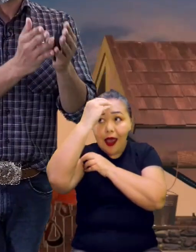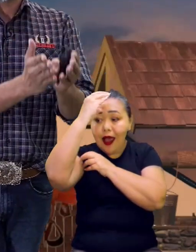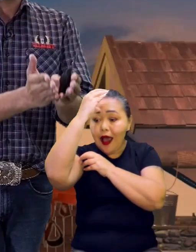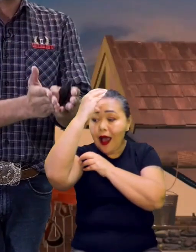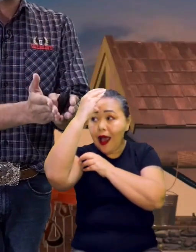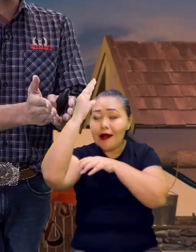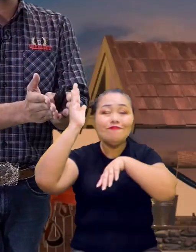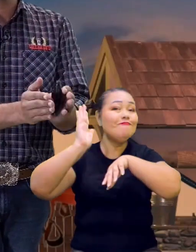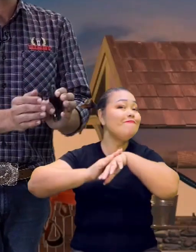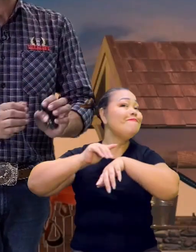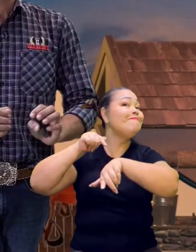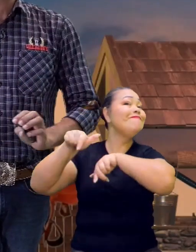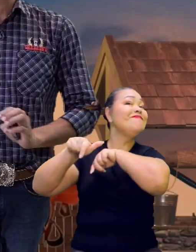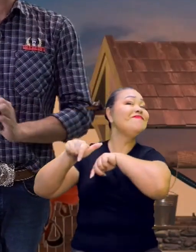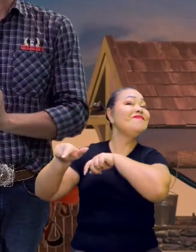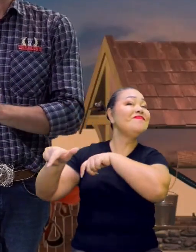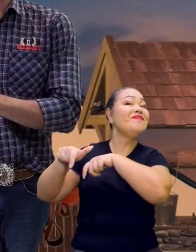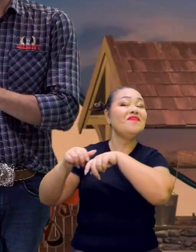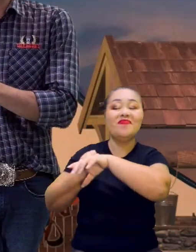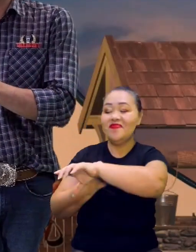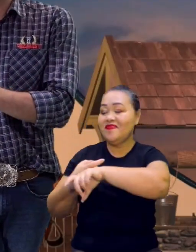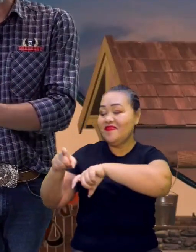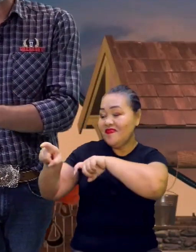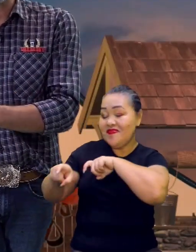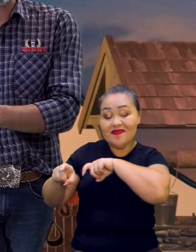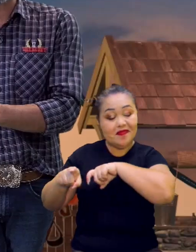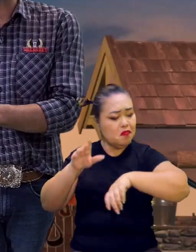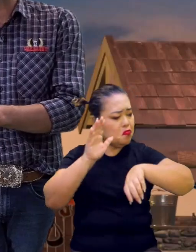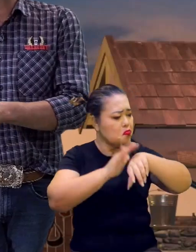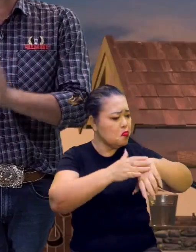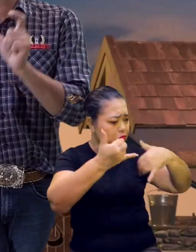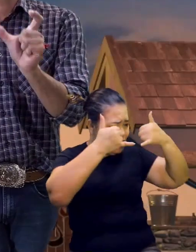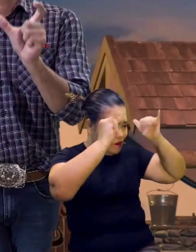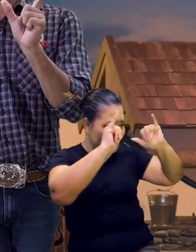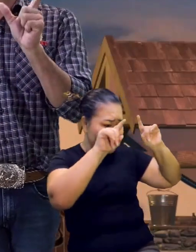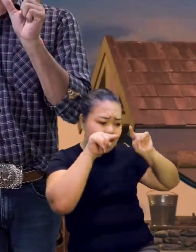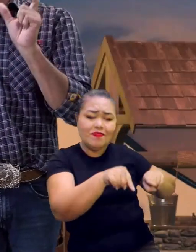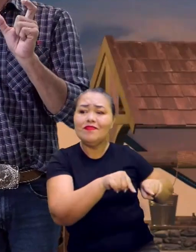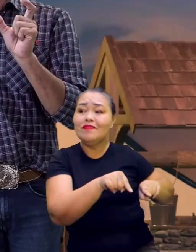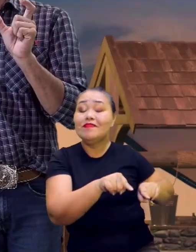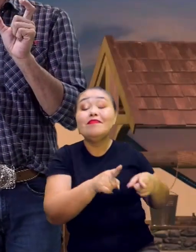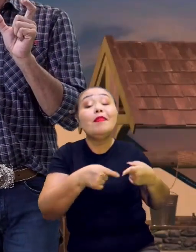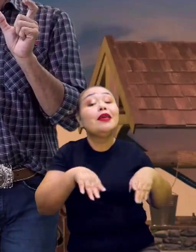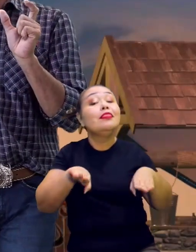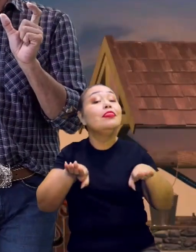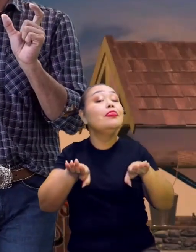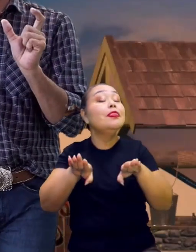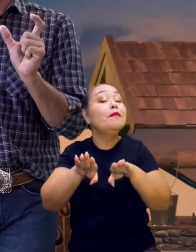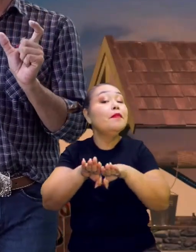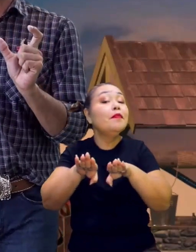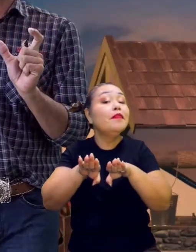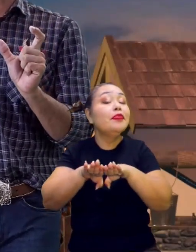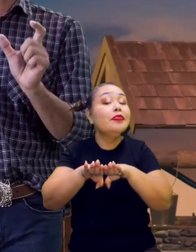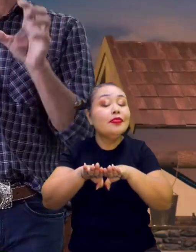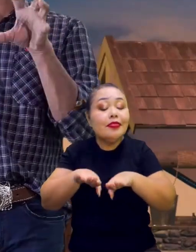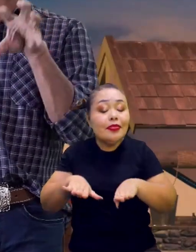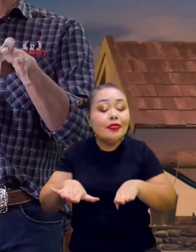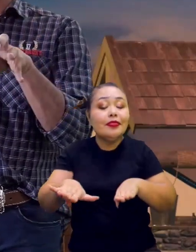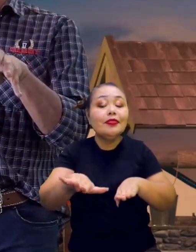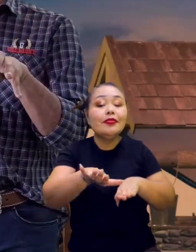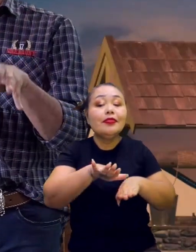atividade agrícola, da atividade pecuária e também da